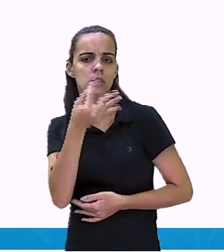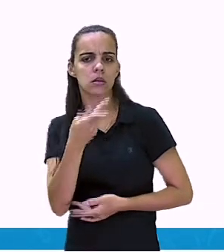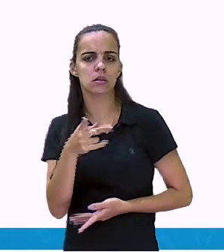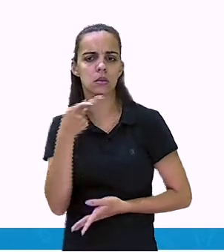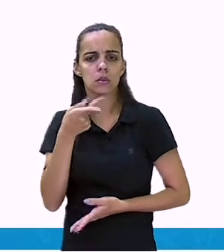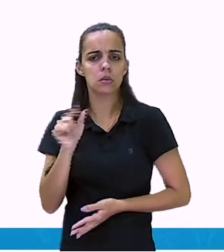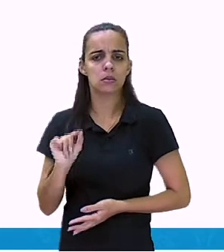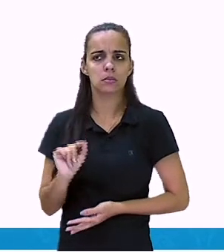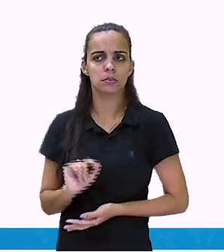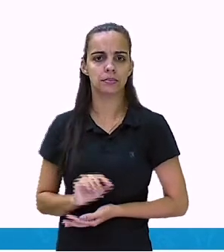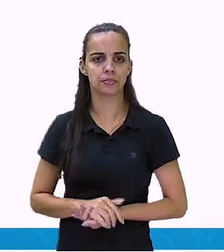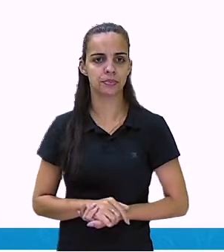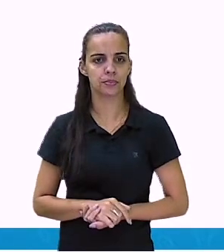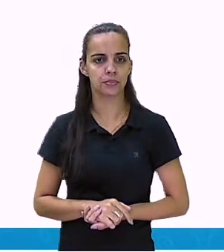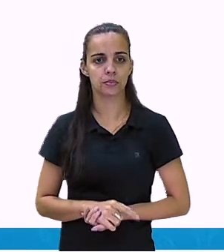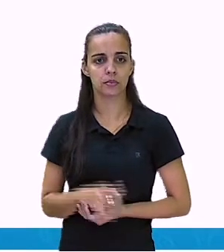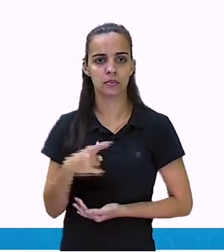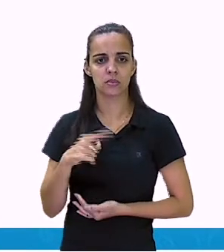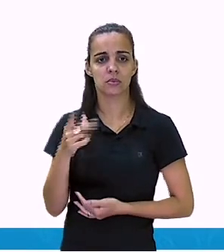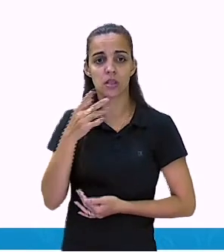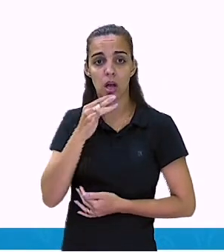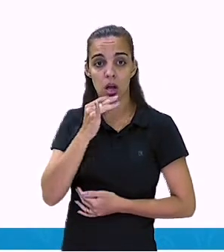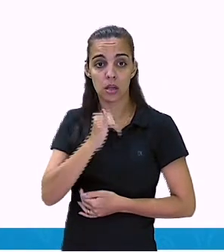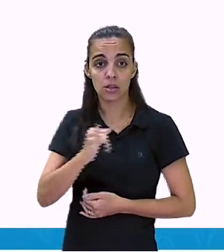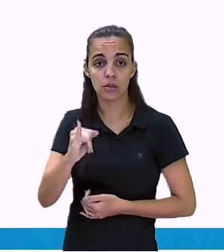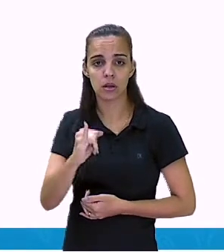dizer? Anuncia uma